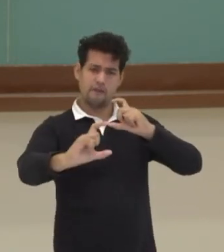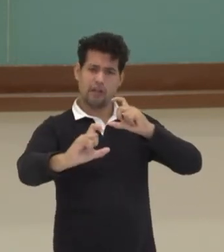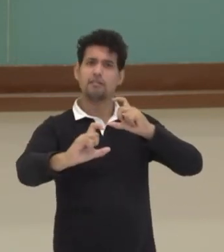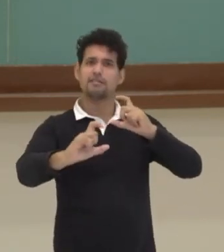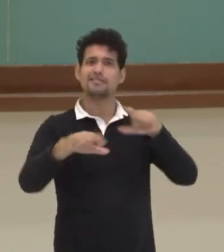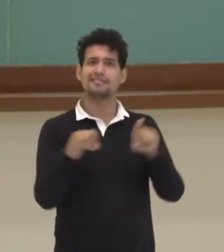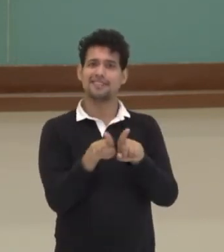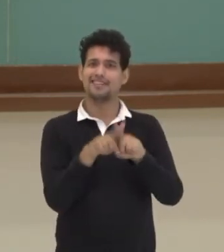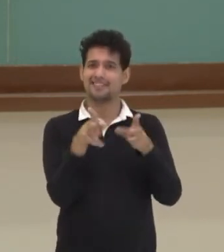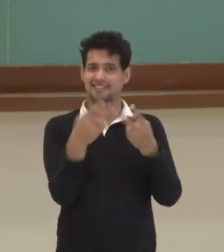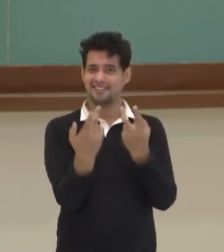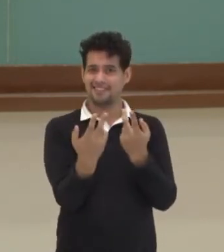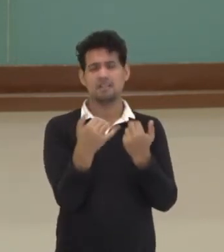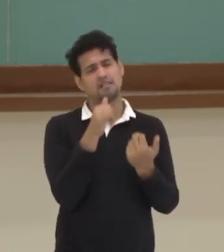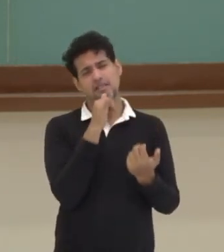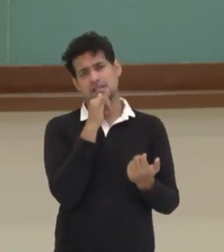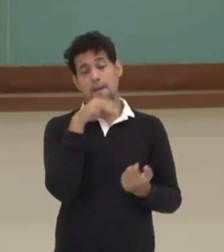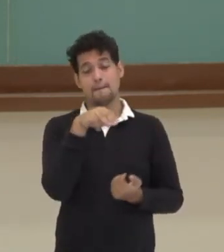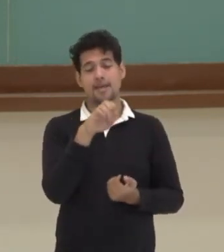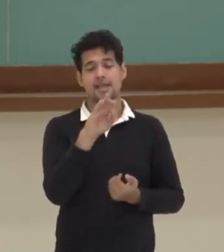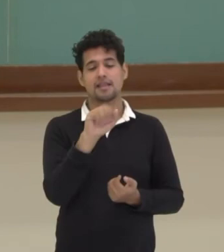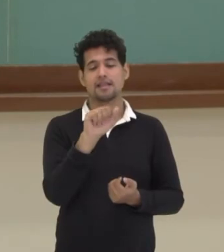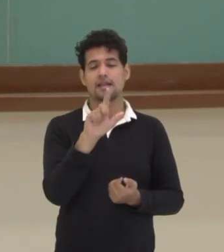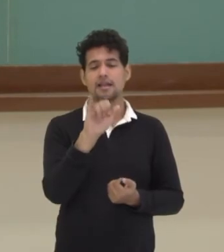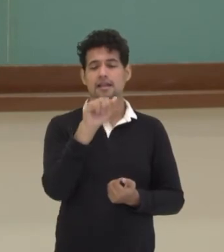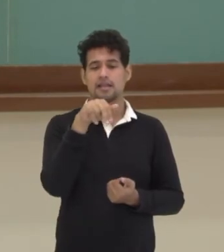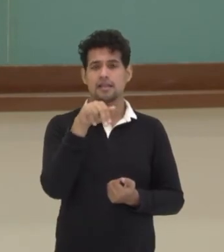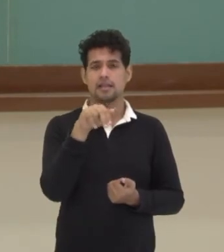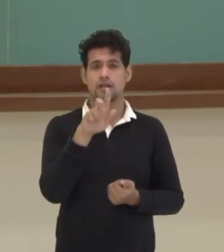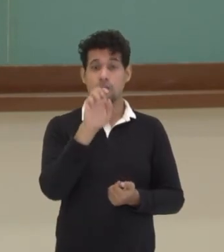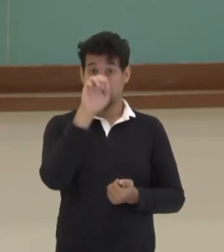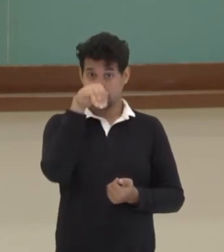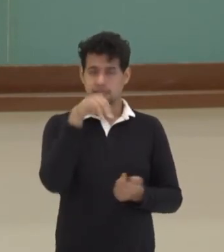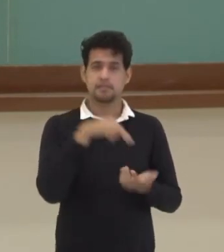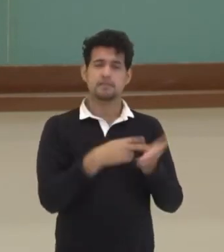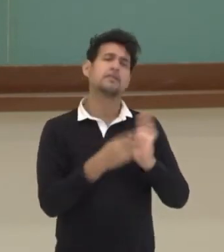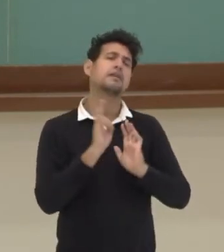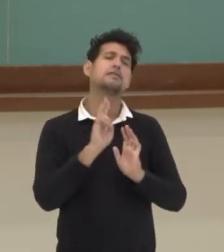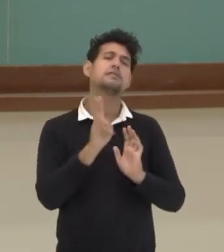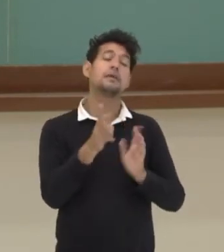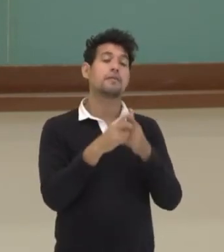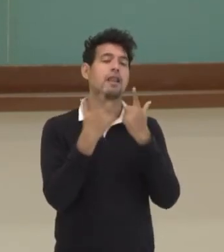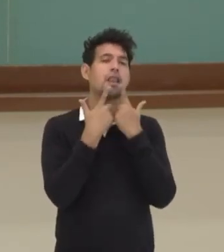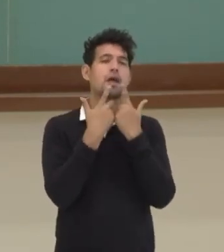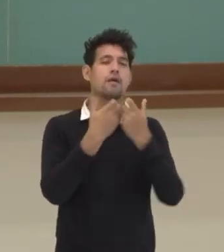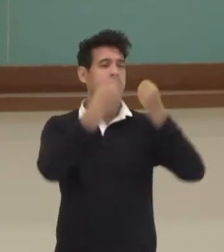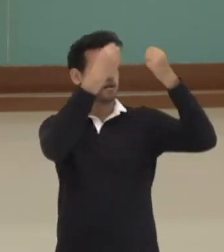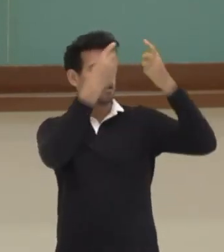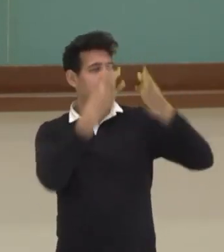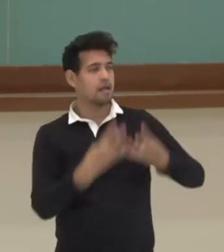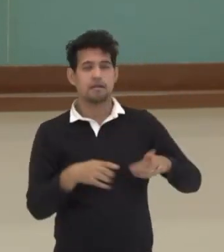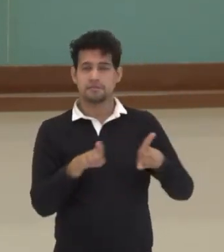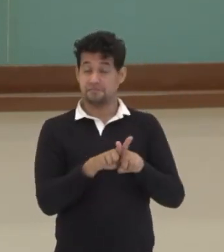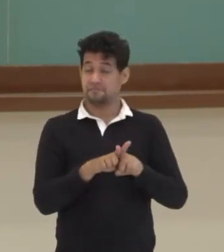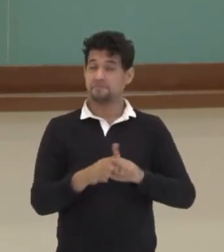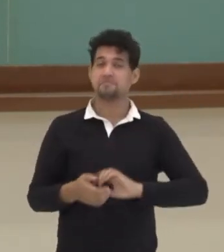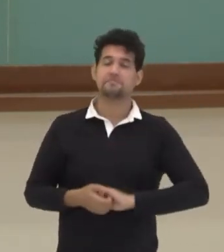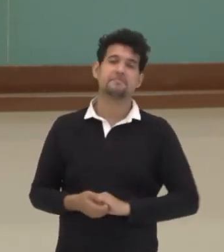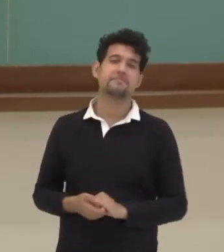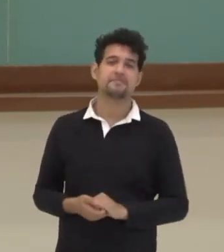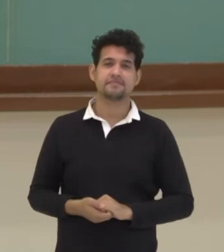da metalinguagem. Lembrando que a metalinguagem é sempre a linguagem explicando a própria linguagem.